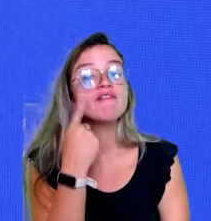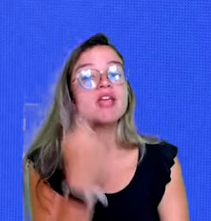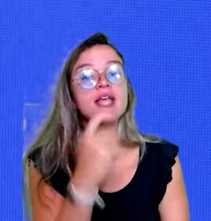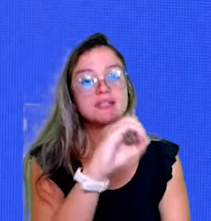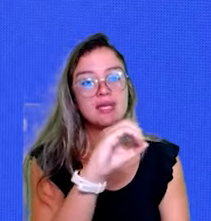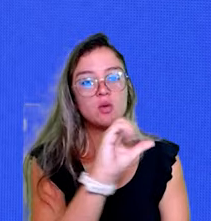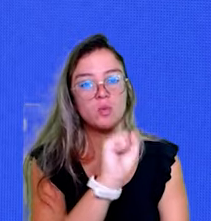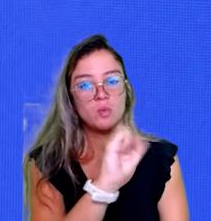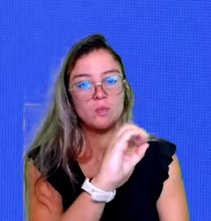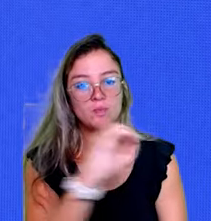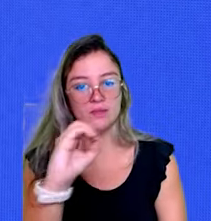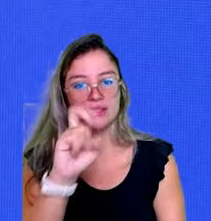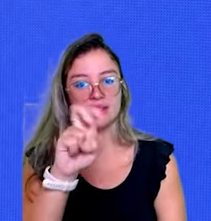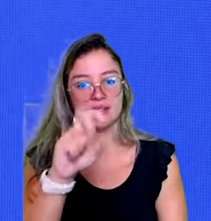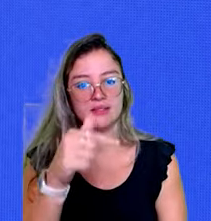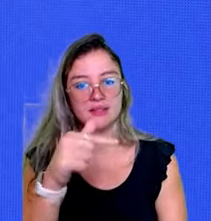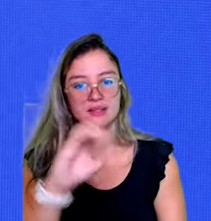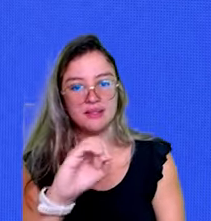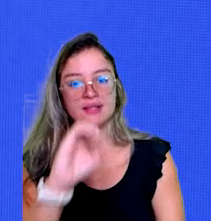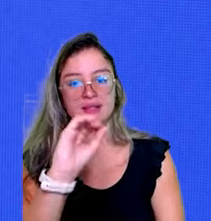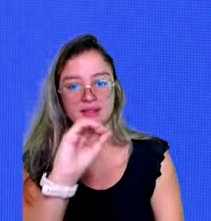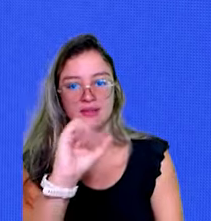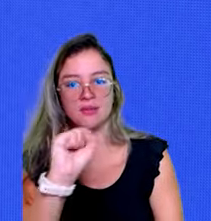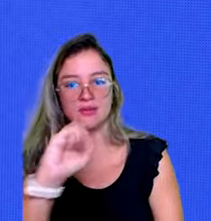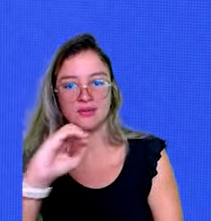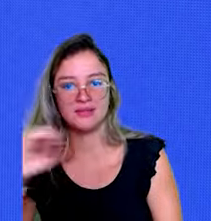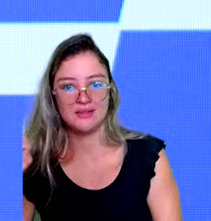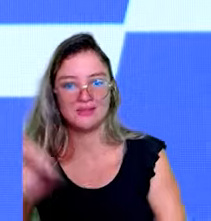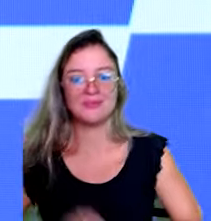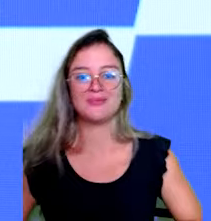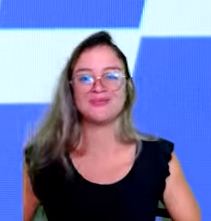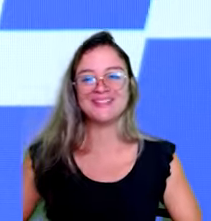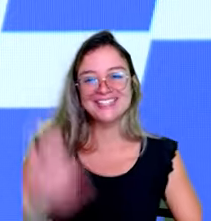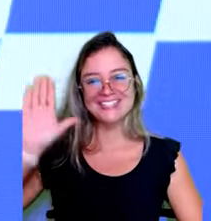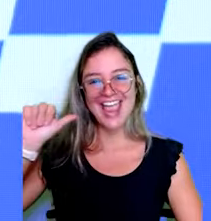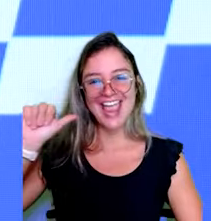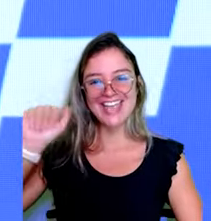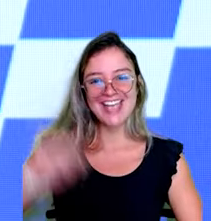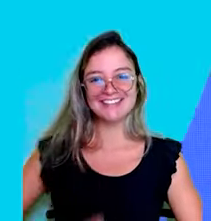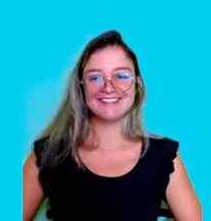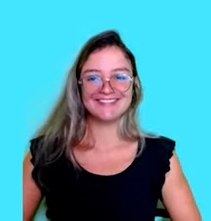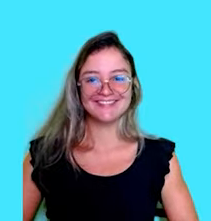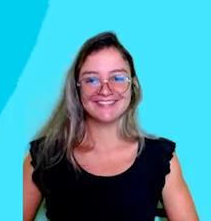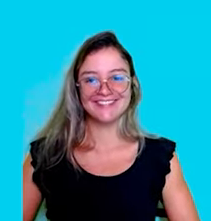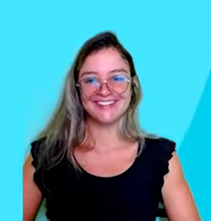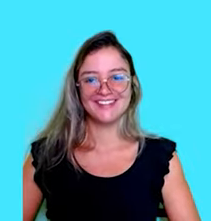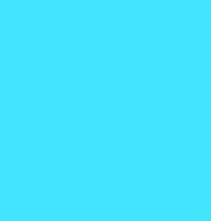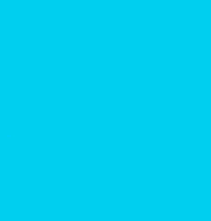0800 570 0800. Até a próxima!